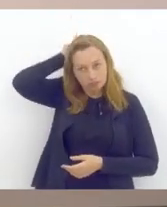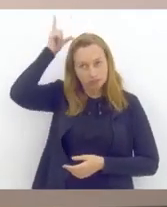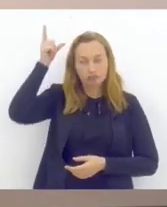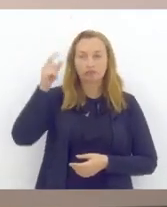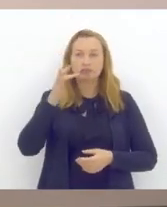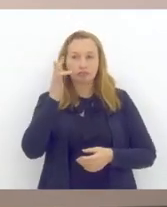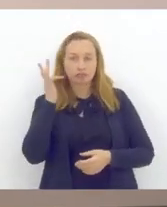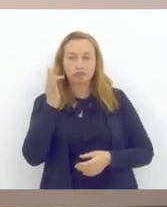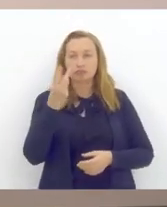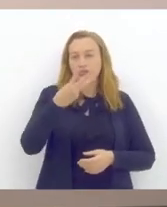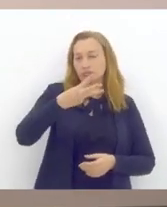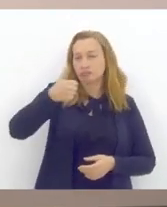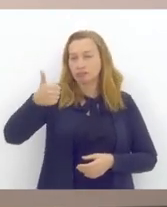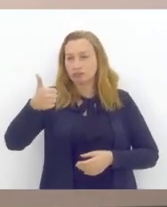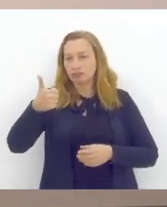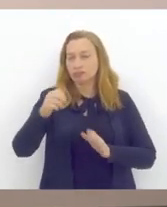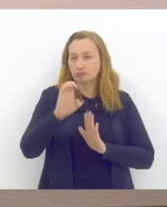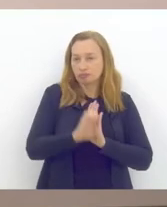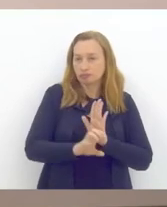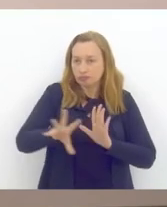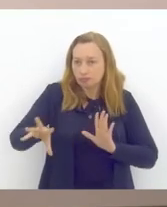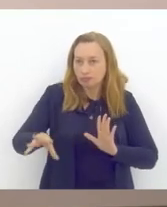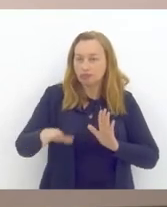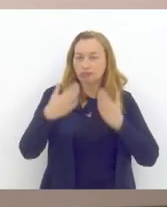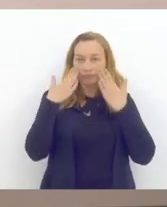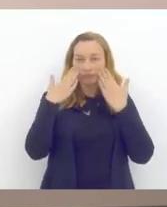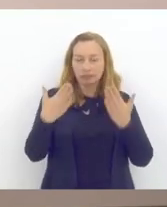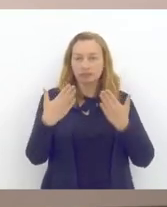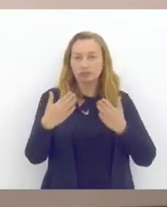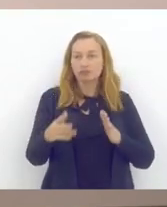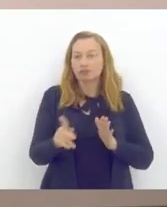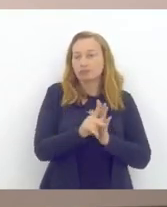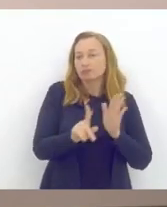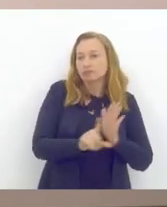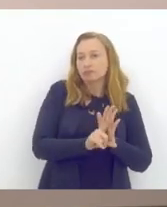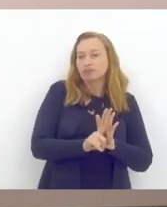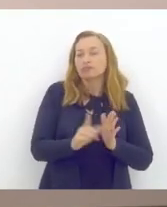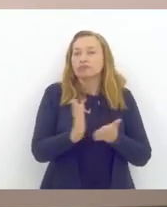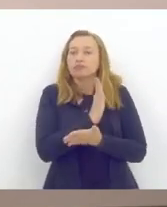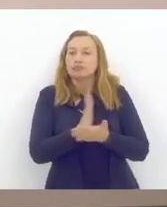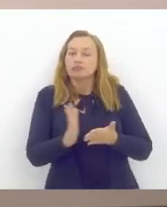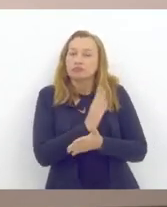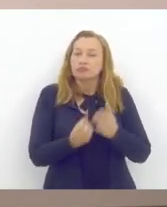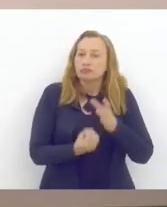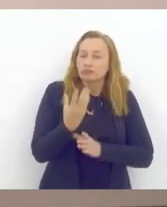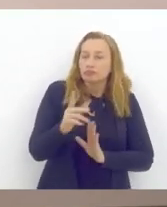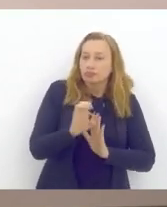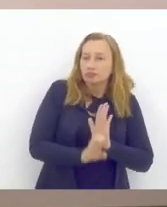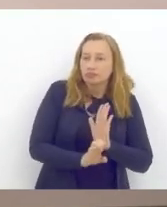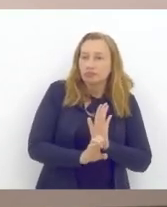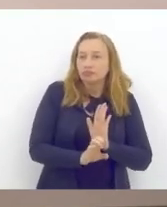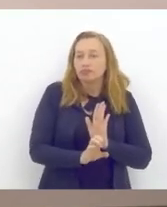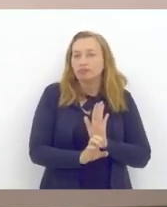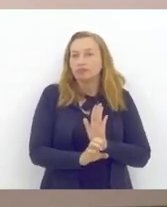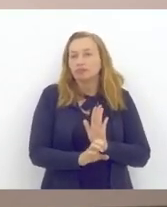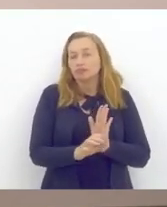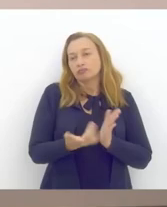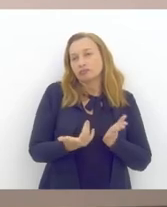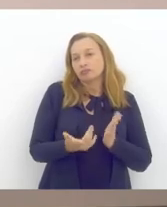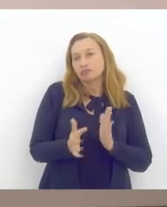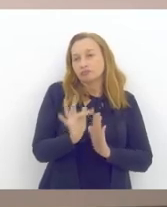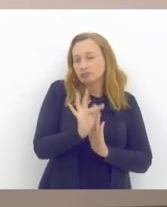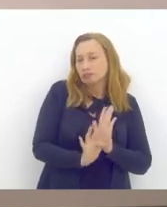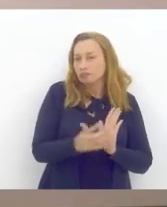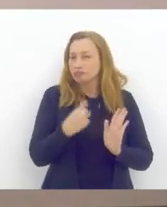31 emendas apresentadas ao projeto. Como já foi dito na segunda-feira, muitas vezes nós fazemos emendas, não necessariamente na expectativa que o texto da nossa emenda